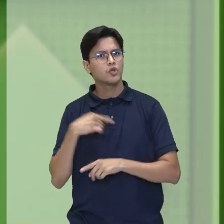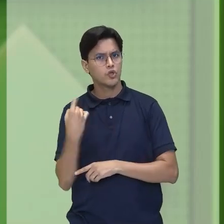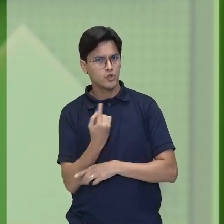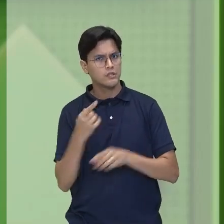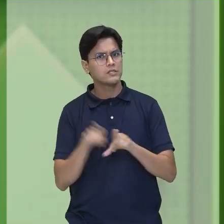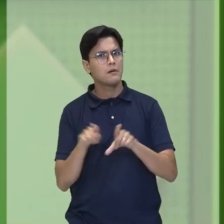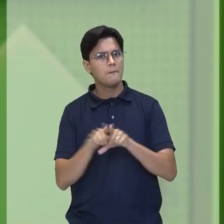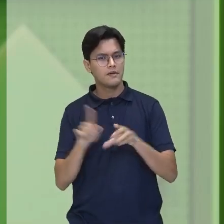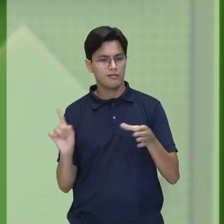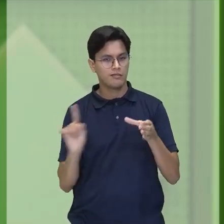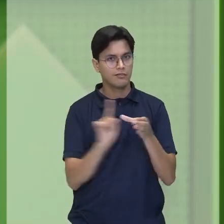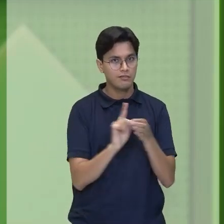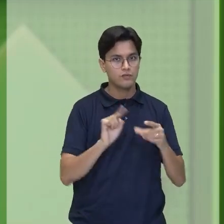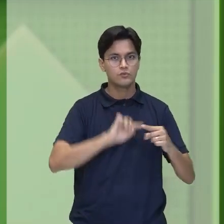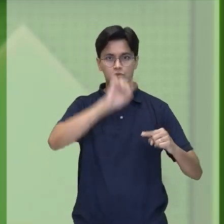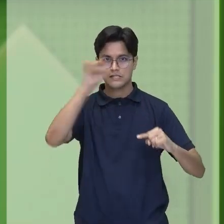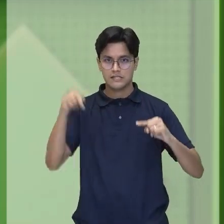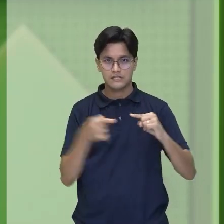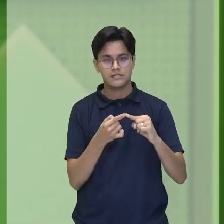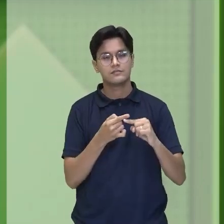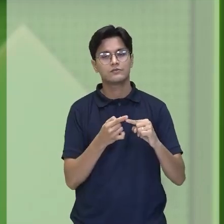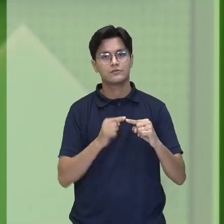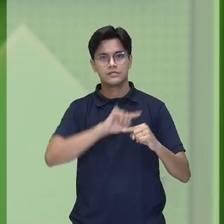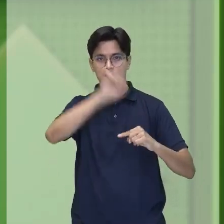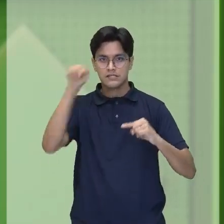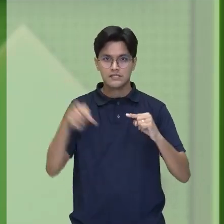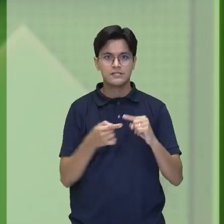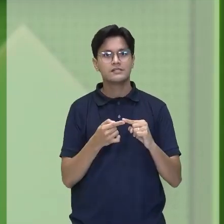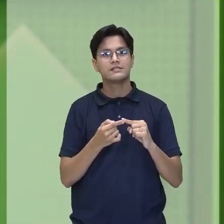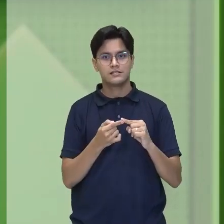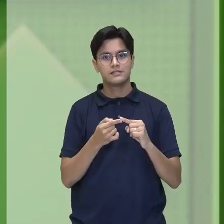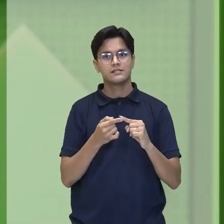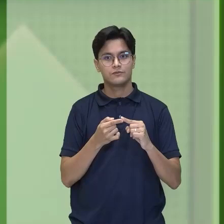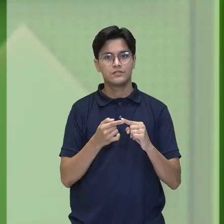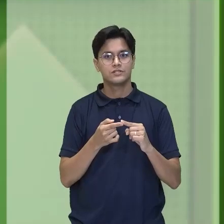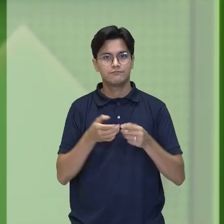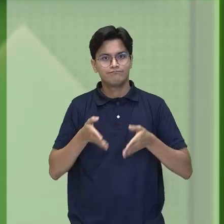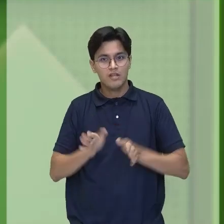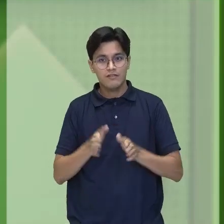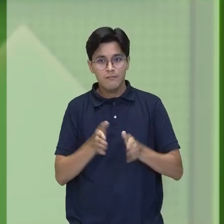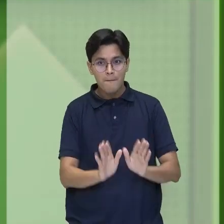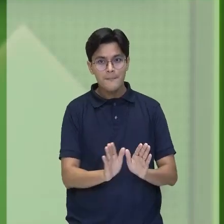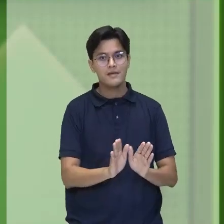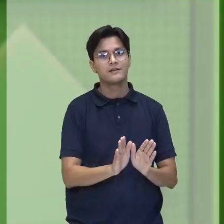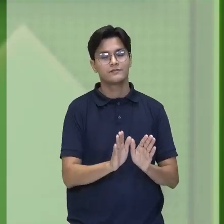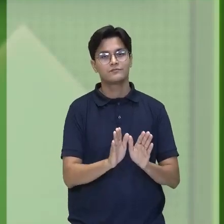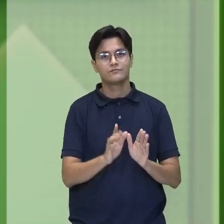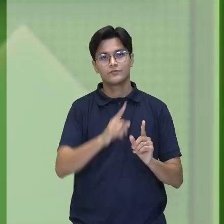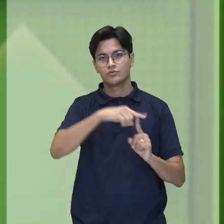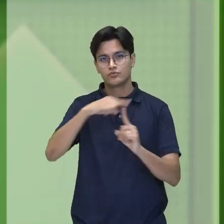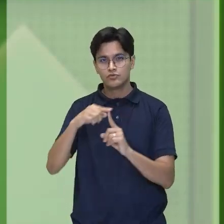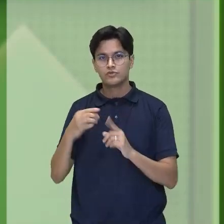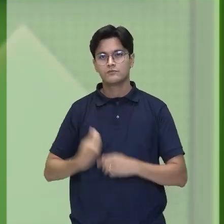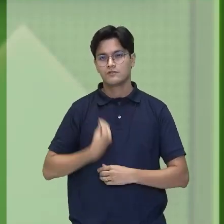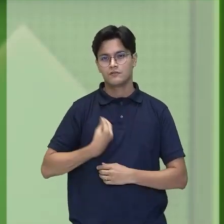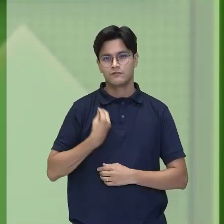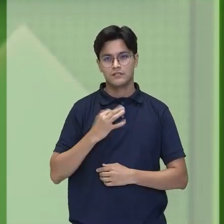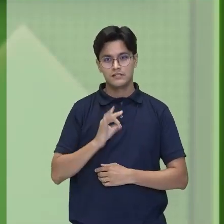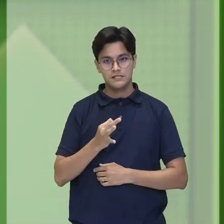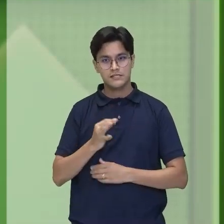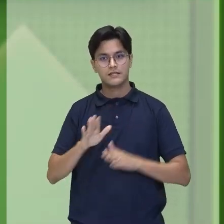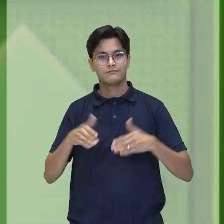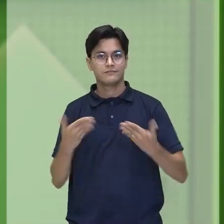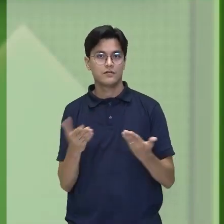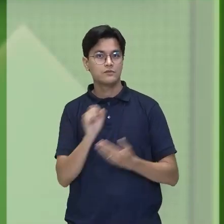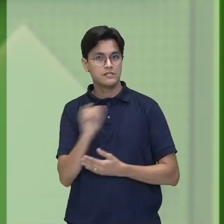desse ciclo de reprodução dessas espécies e acabamos adoecendo. Então, quando você vê ali essa interferência no meio